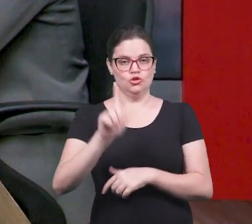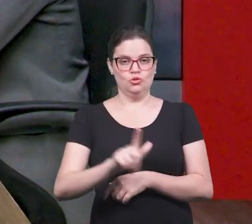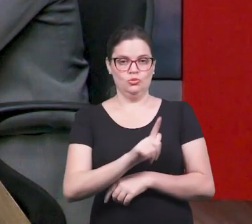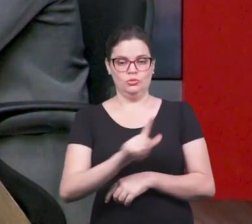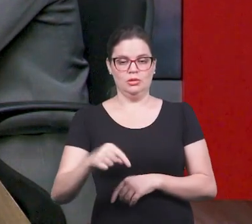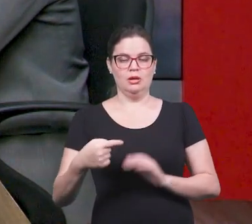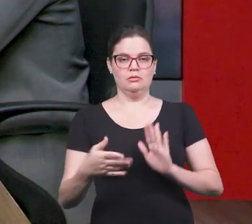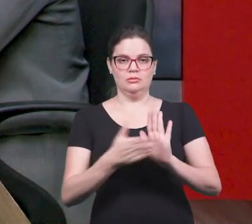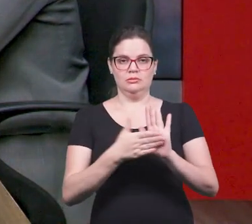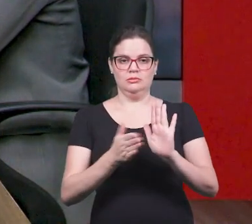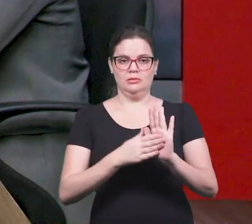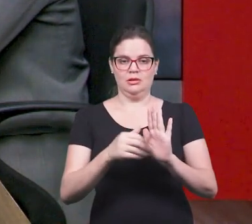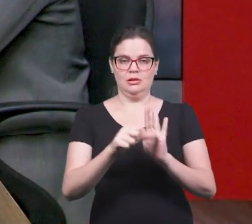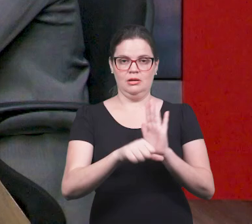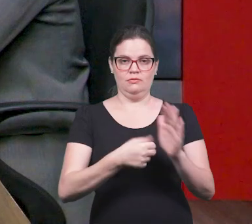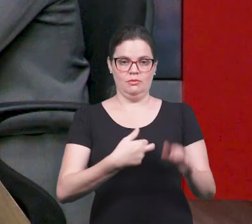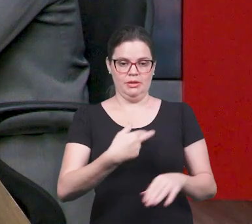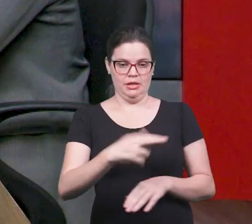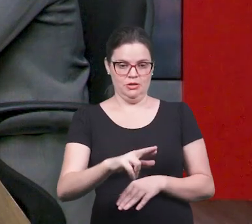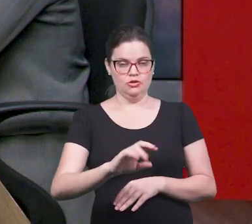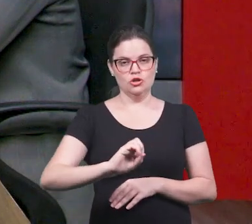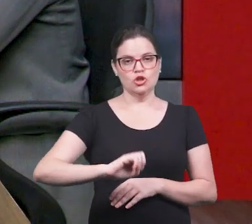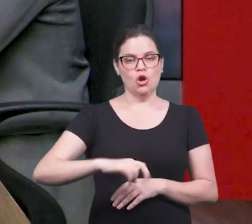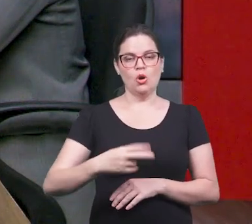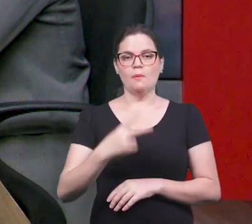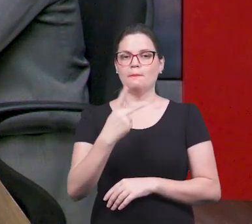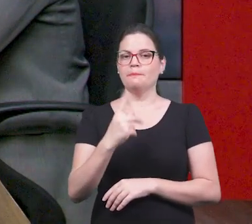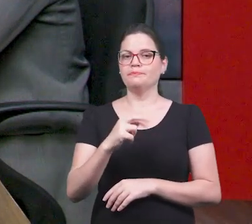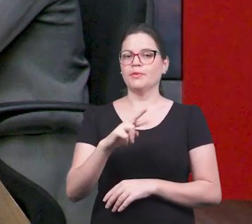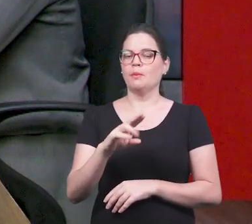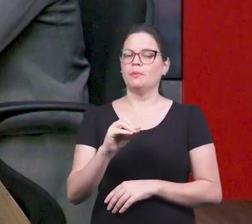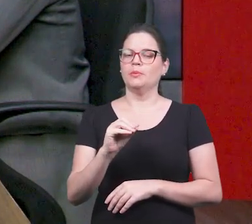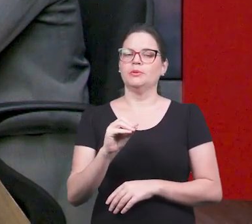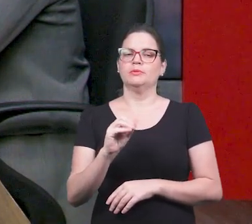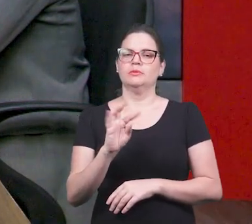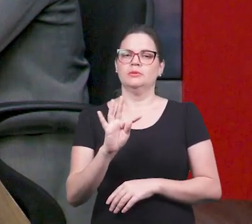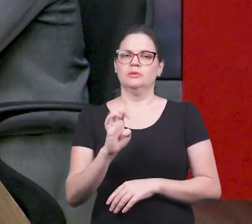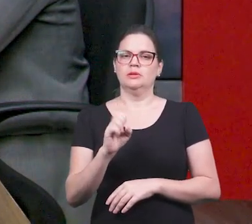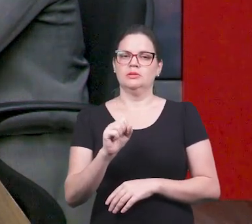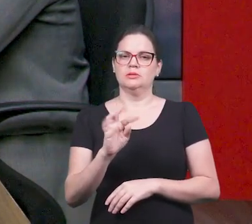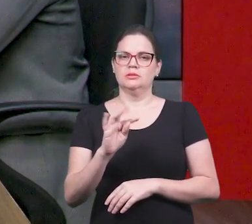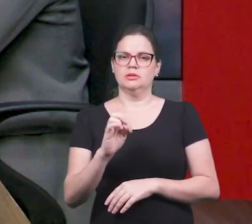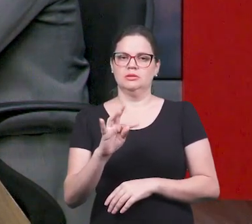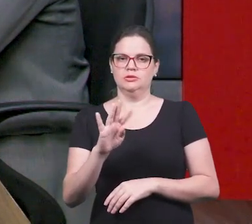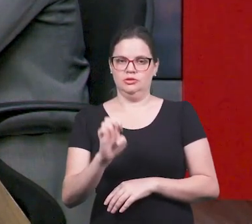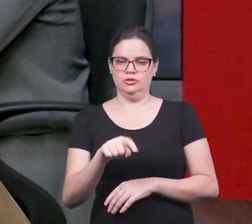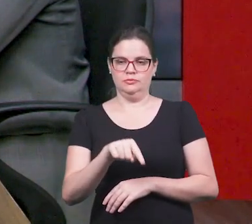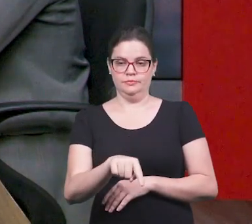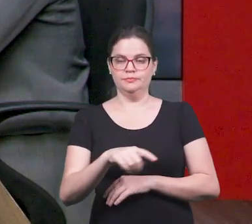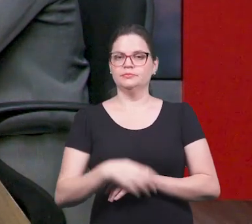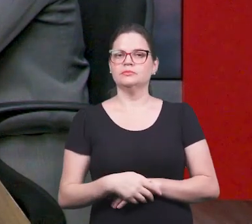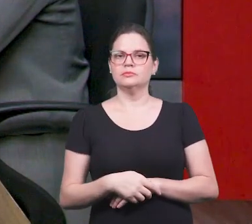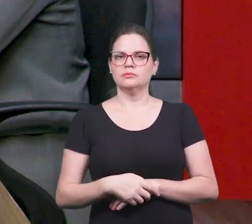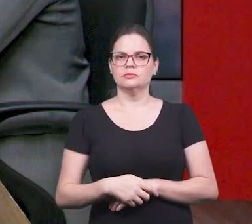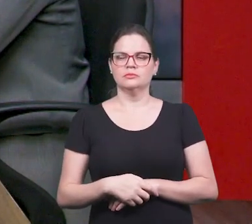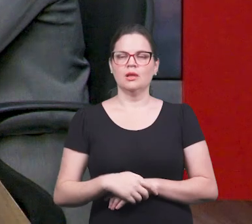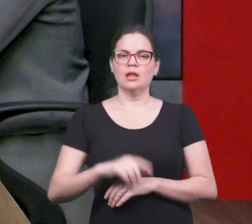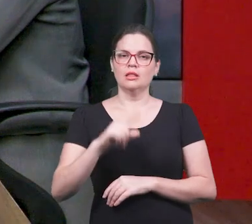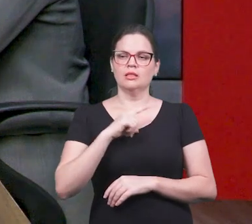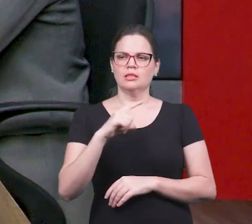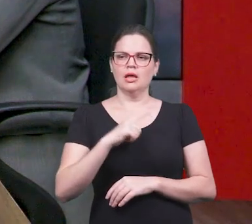reforma protestante, né, foi um evento que teve muitos desdobramentos, foi um evento